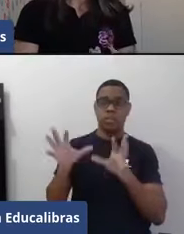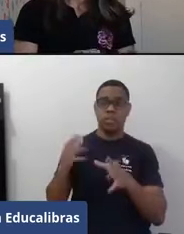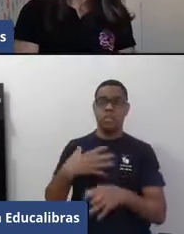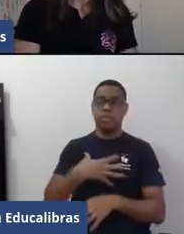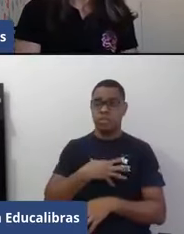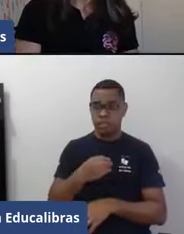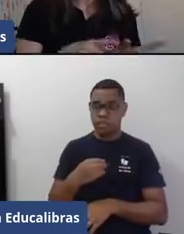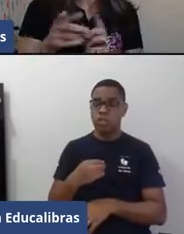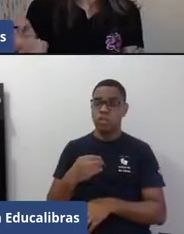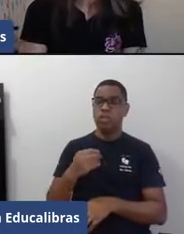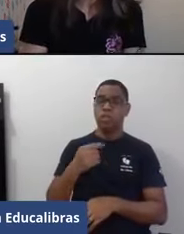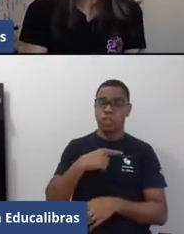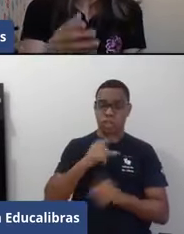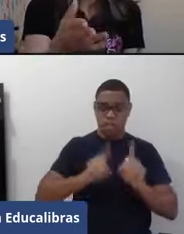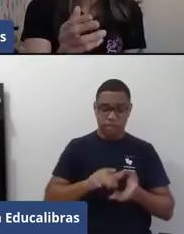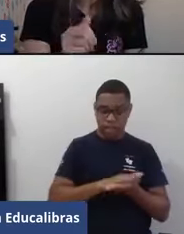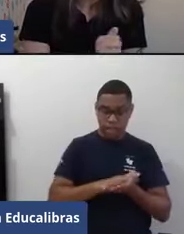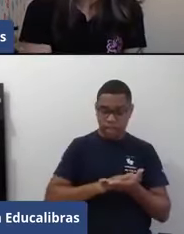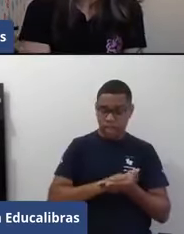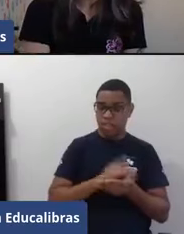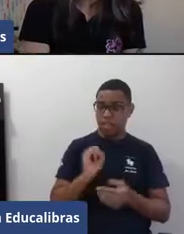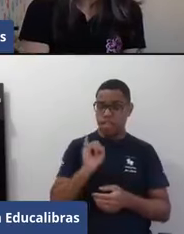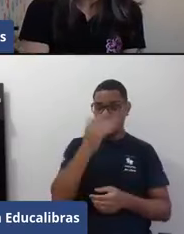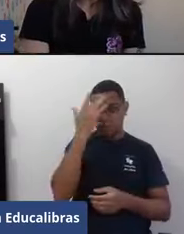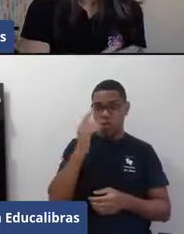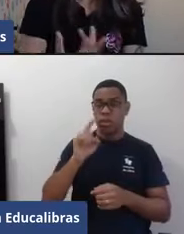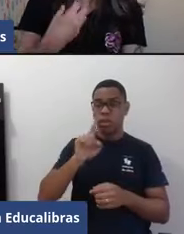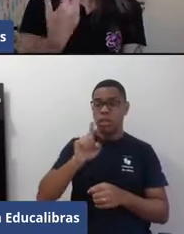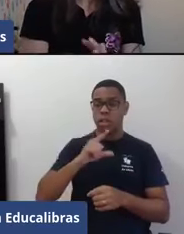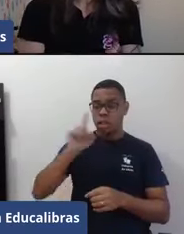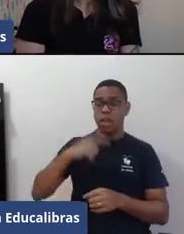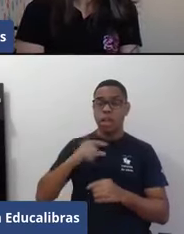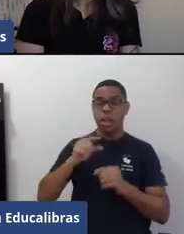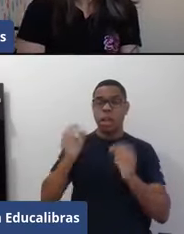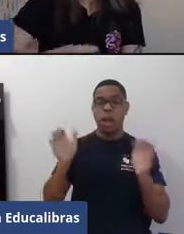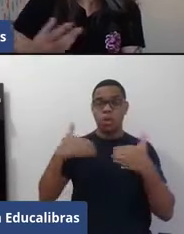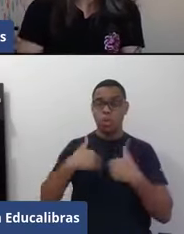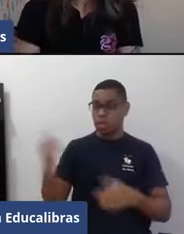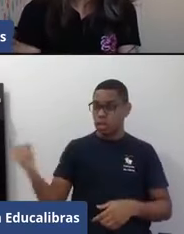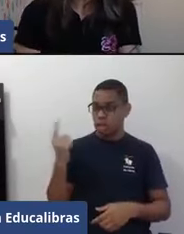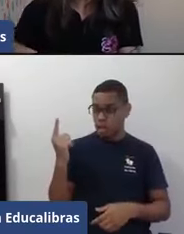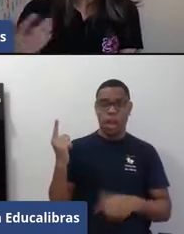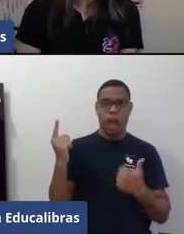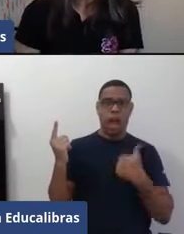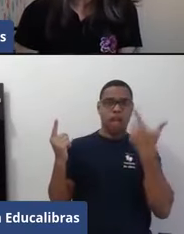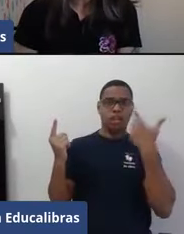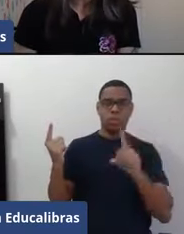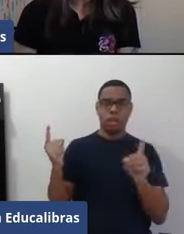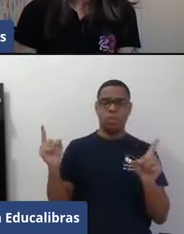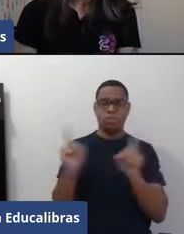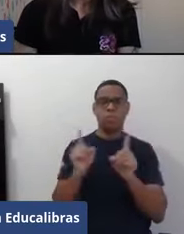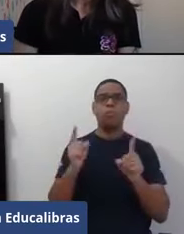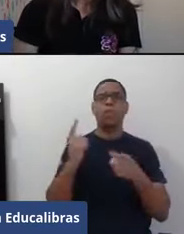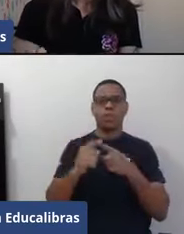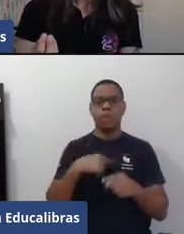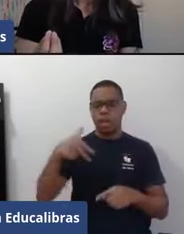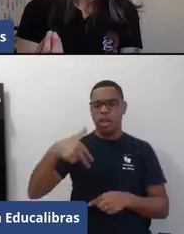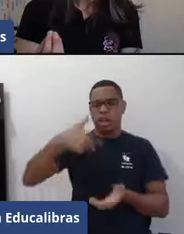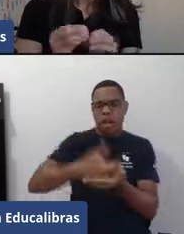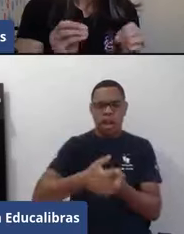minha filha sem deficiência convivendo, por exemplo, com a criança autista, porque assusta meu filho, porque ele se joga no chão, ele grita,